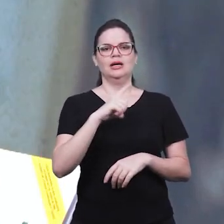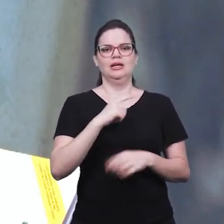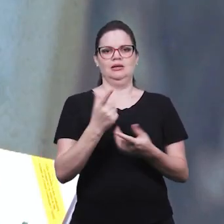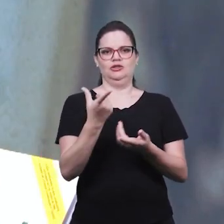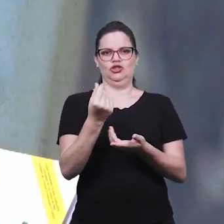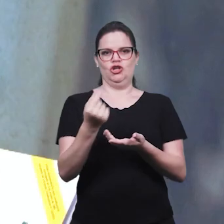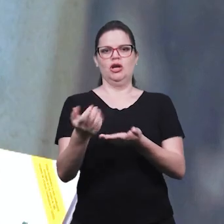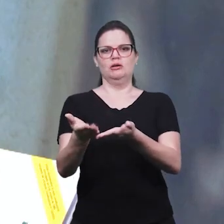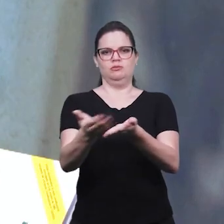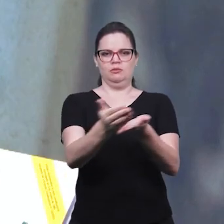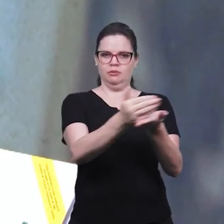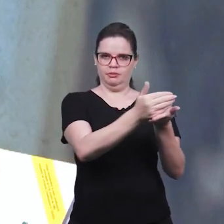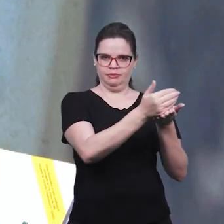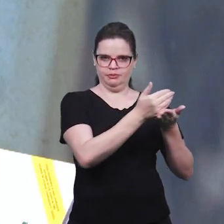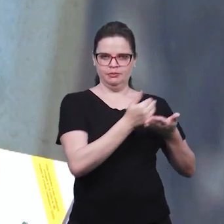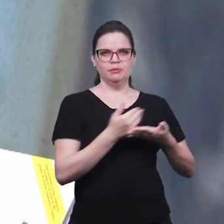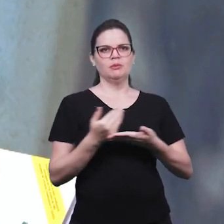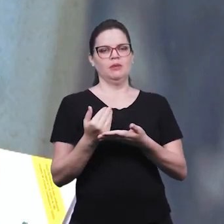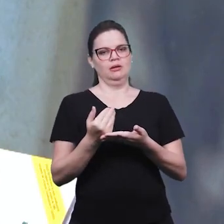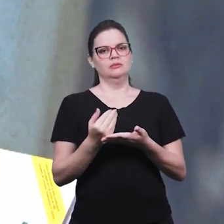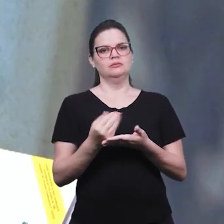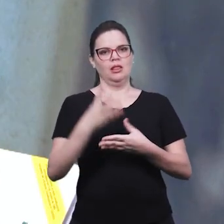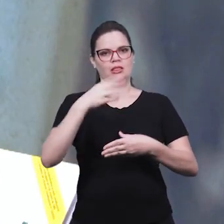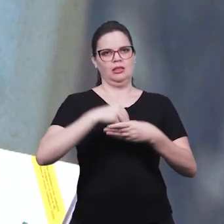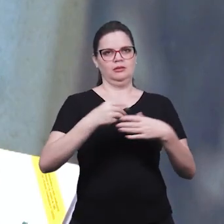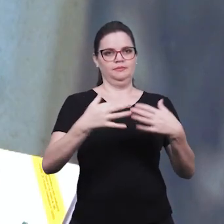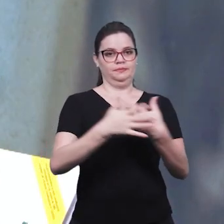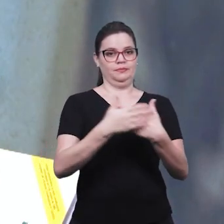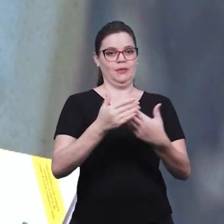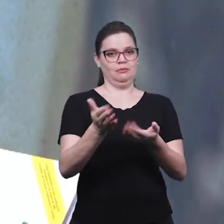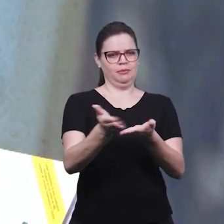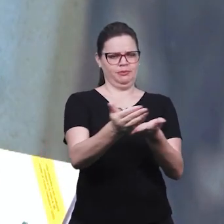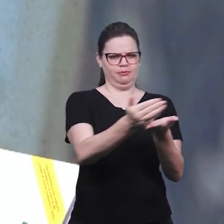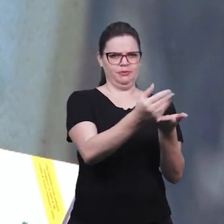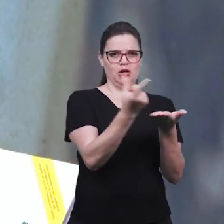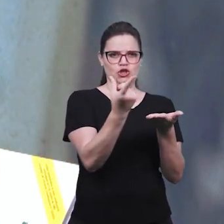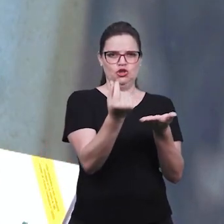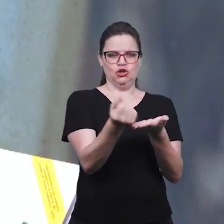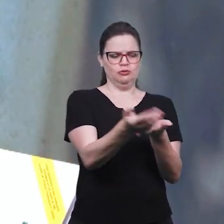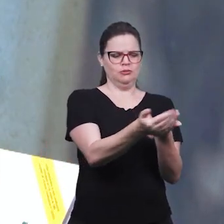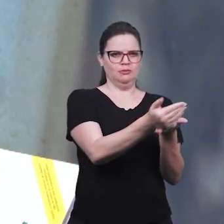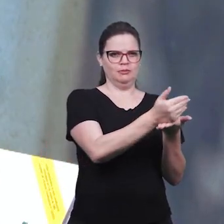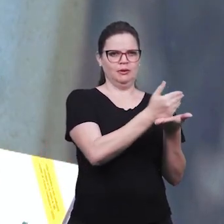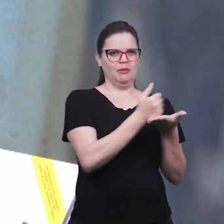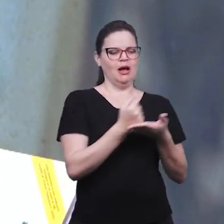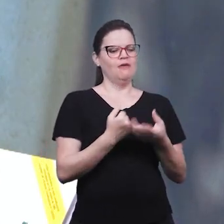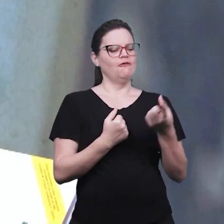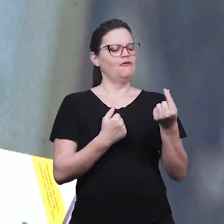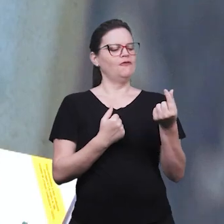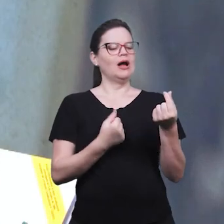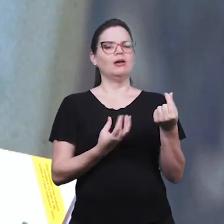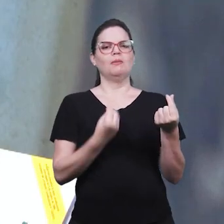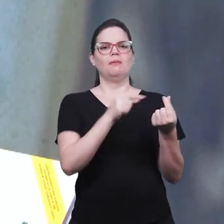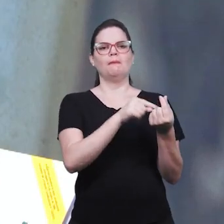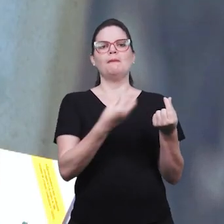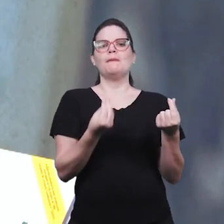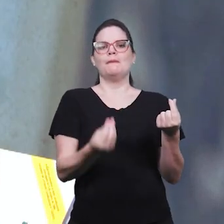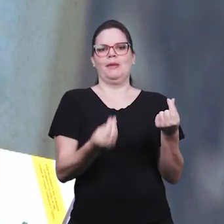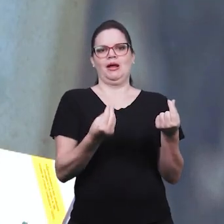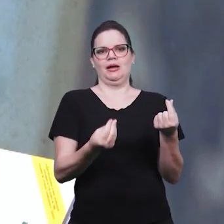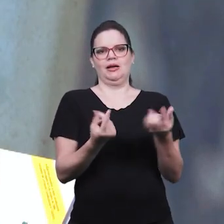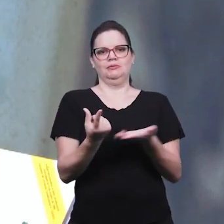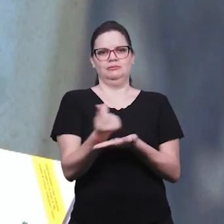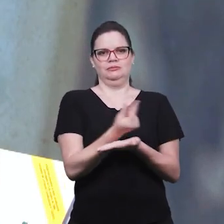arrecadação tanto do município quanto do servidor, e esse valor ele é colocado para ser capitalizado.